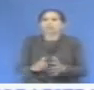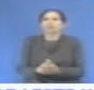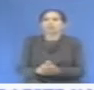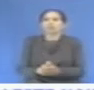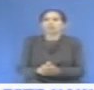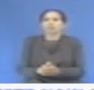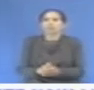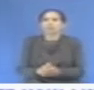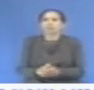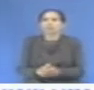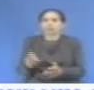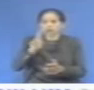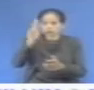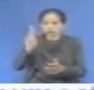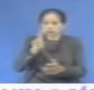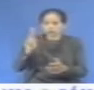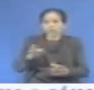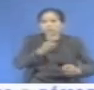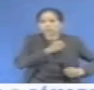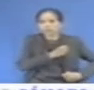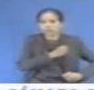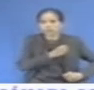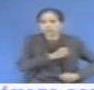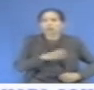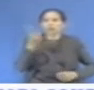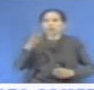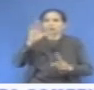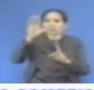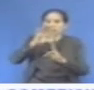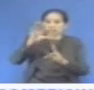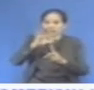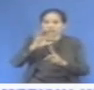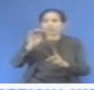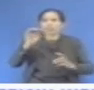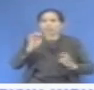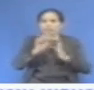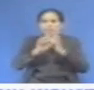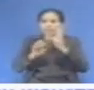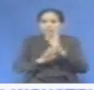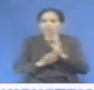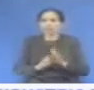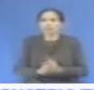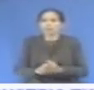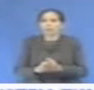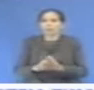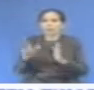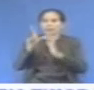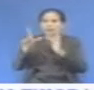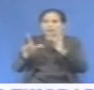mobilização, uso de meios militares, né? Só se for estado maior de Ananiaba, bele usa ainda, né? O decreto-lei nebe